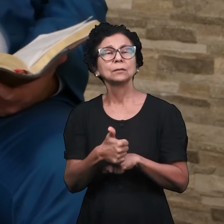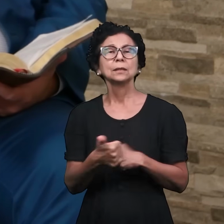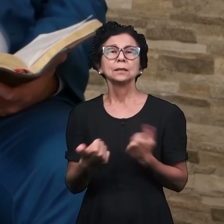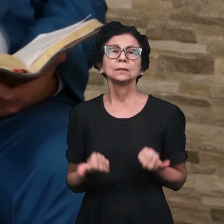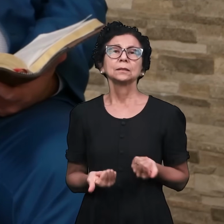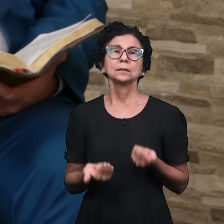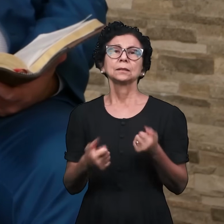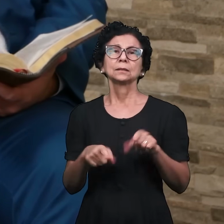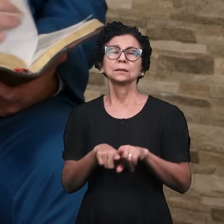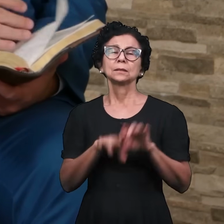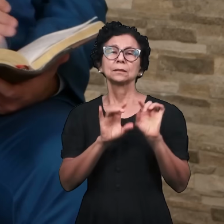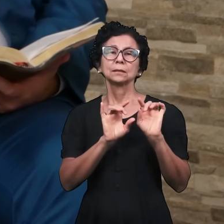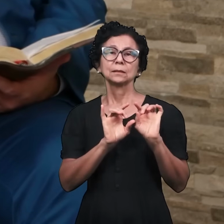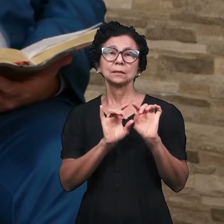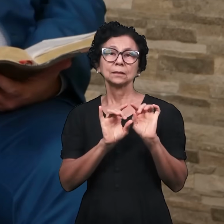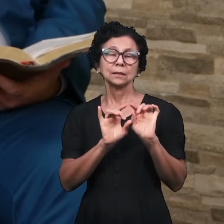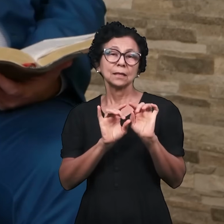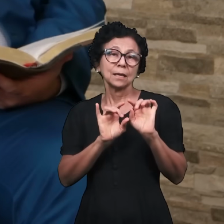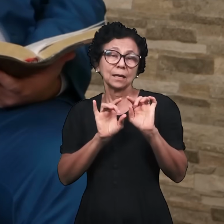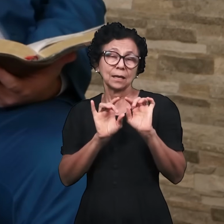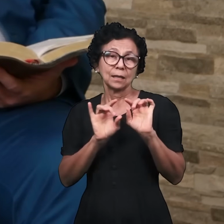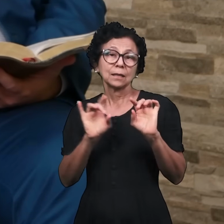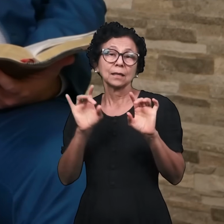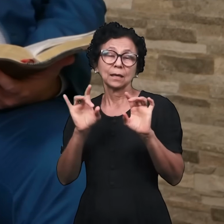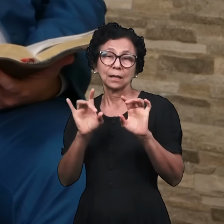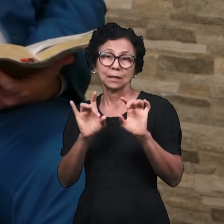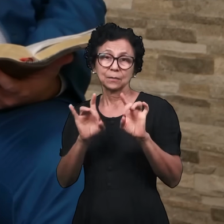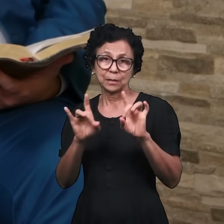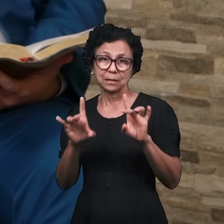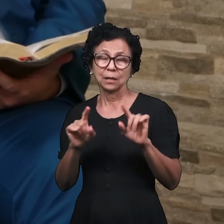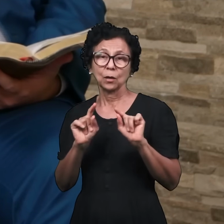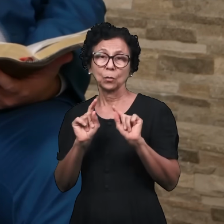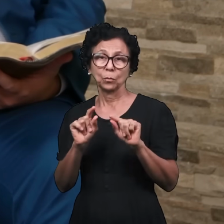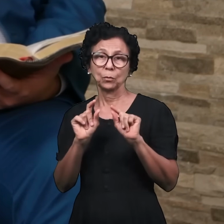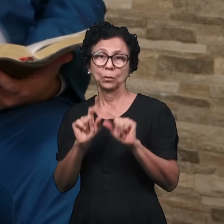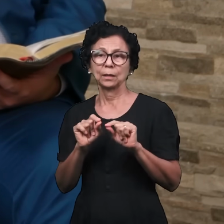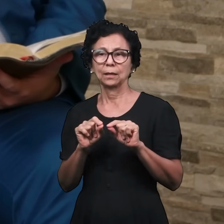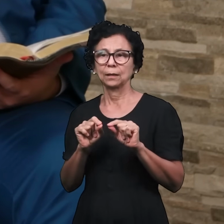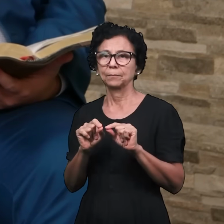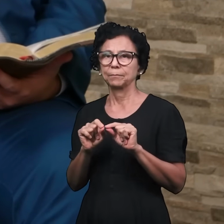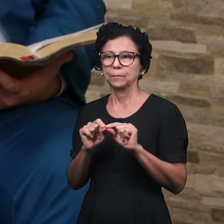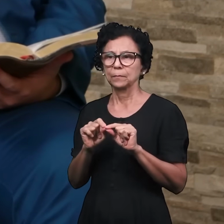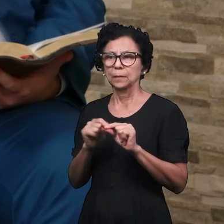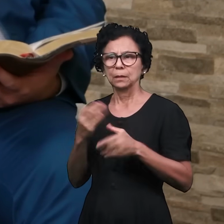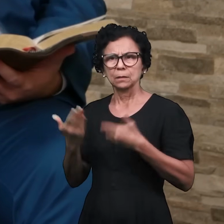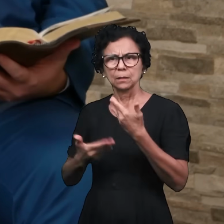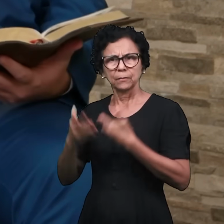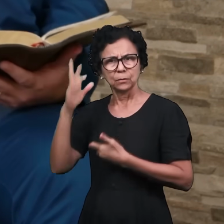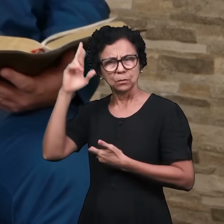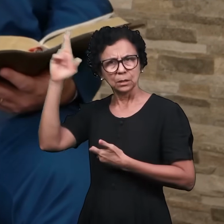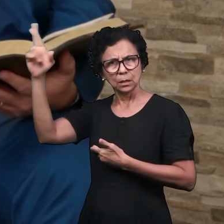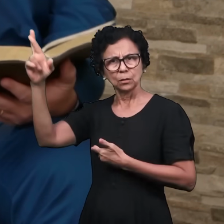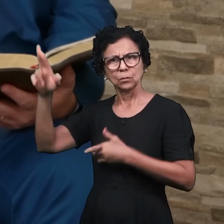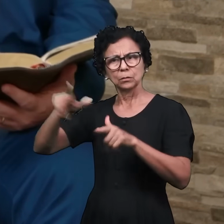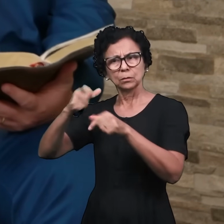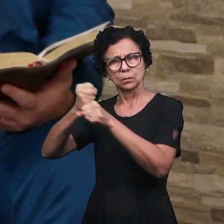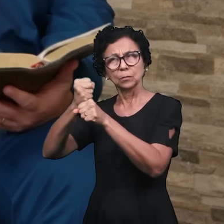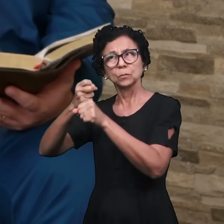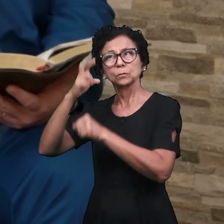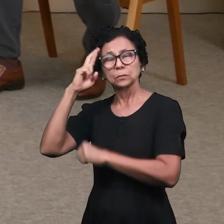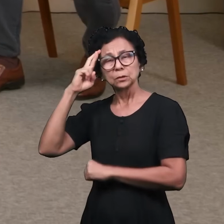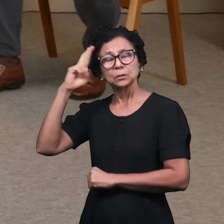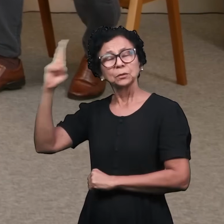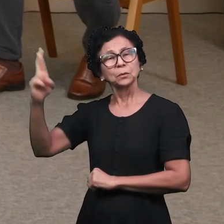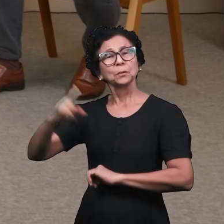para nós, né, na caminhada na obra do Senhor, né, em buscar o Senhor e servir ao